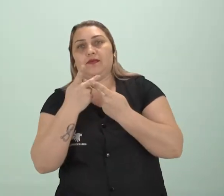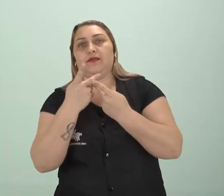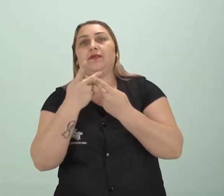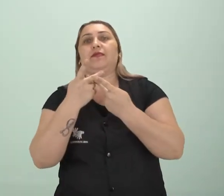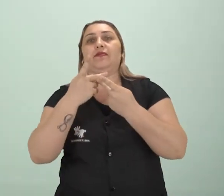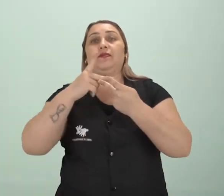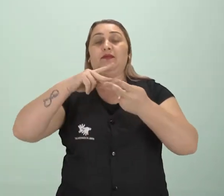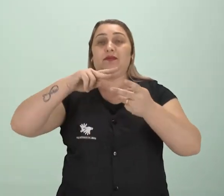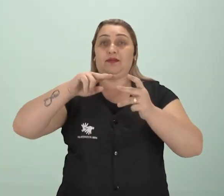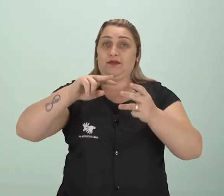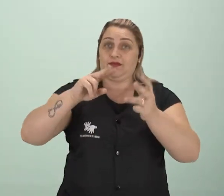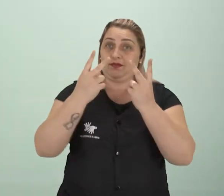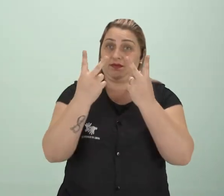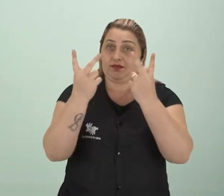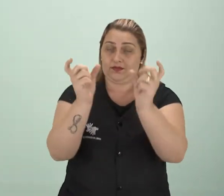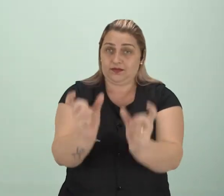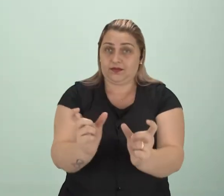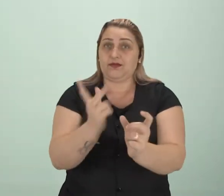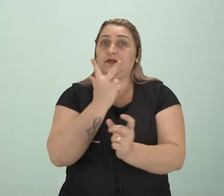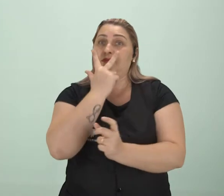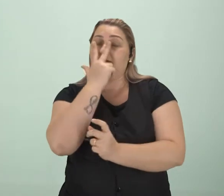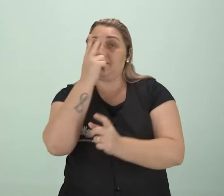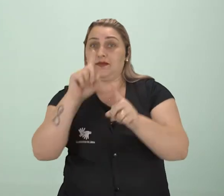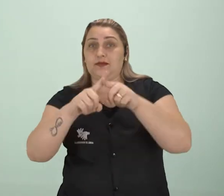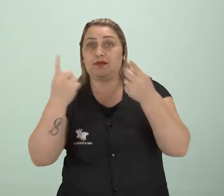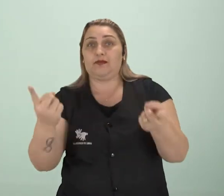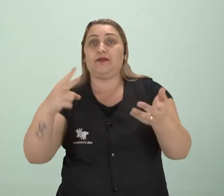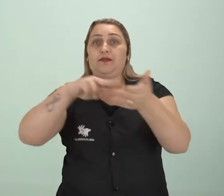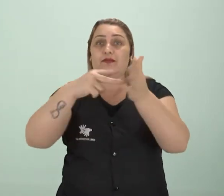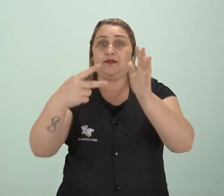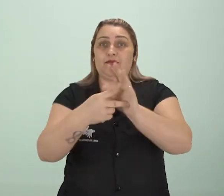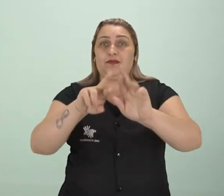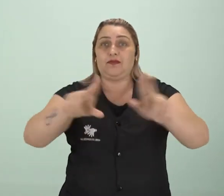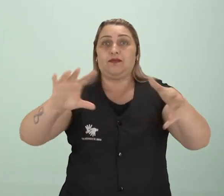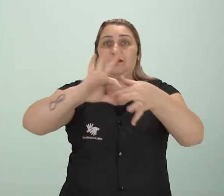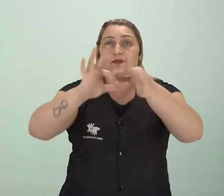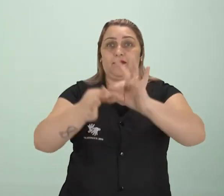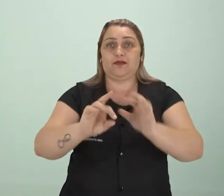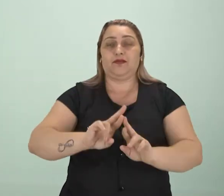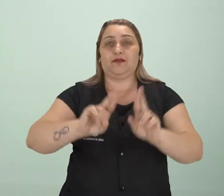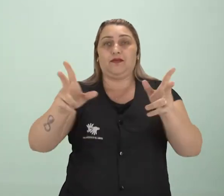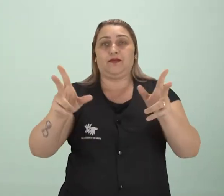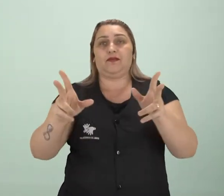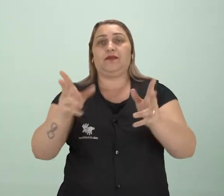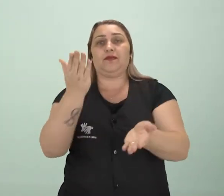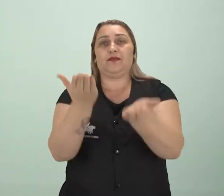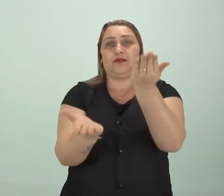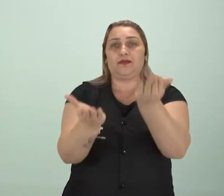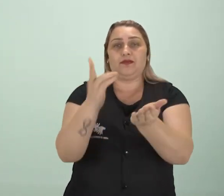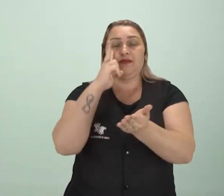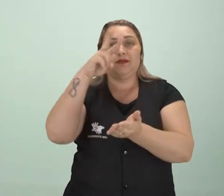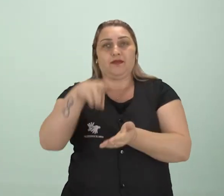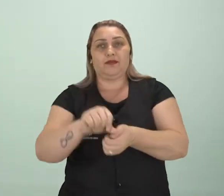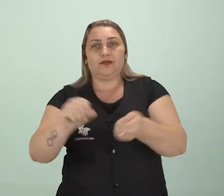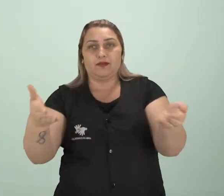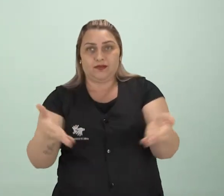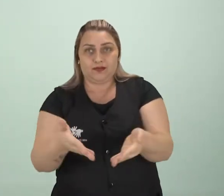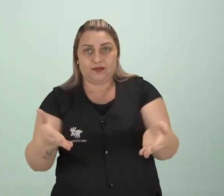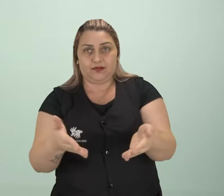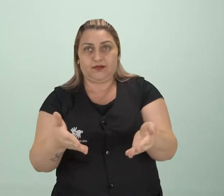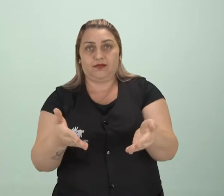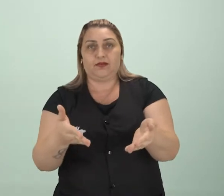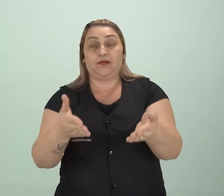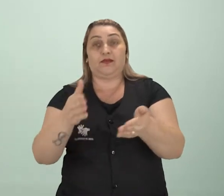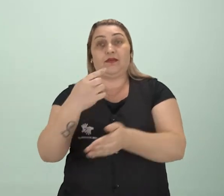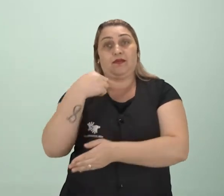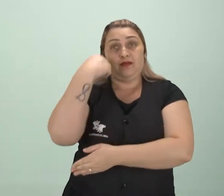divergências léxicas, palavras que se parecem, mas que têm um contexto diferente. O ponto de comparação que nós vamos fazer aqui hoje é entre